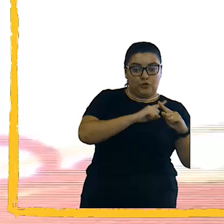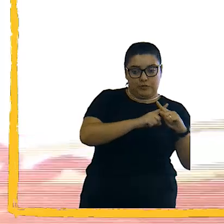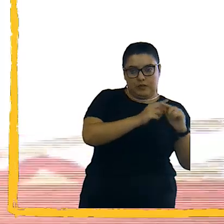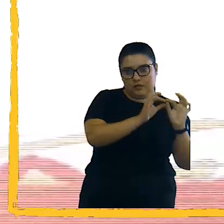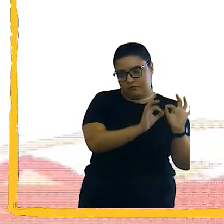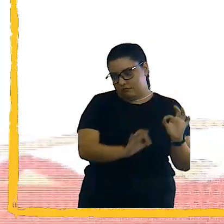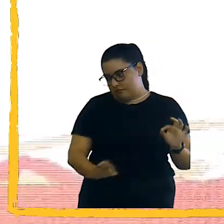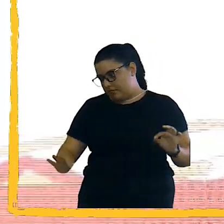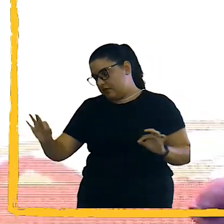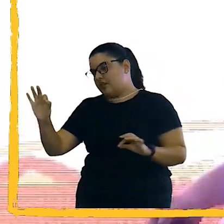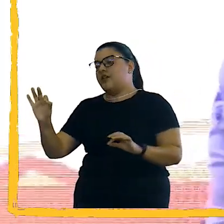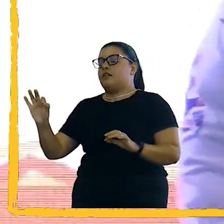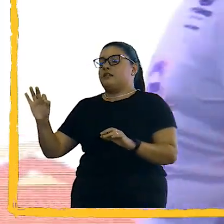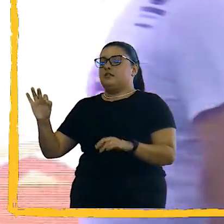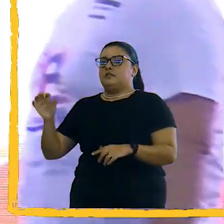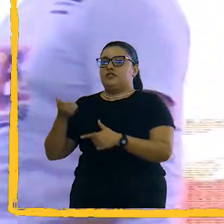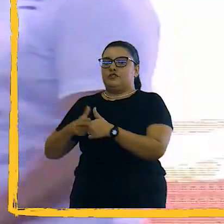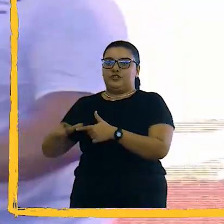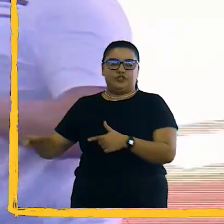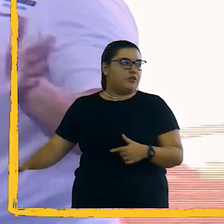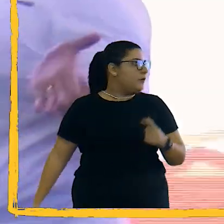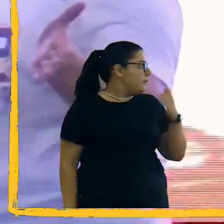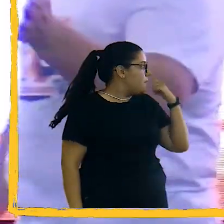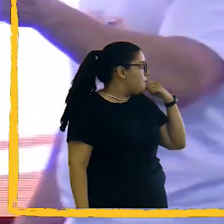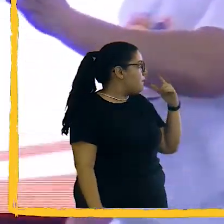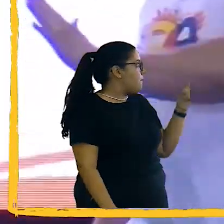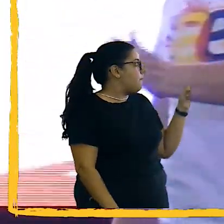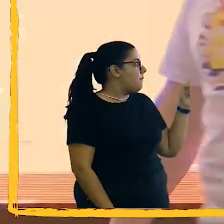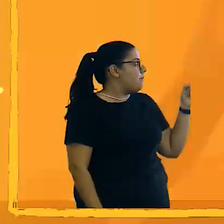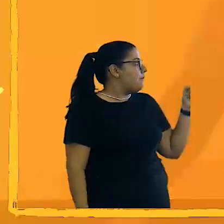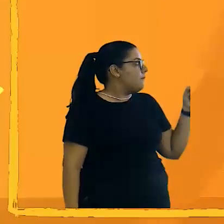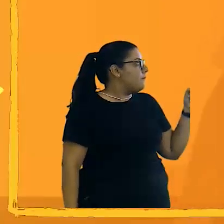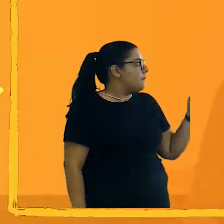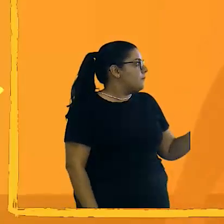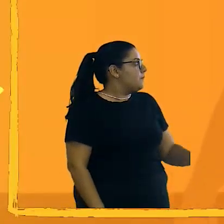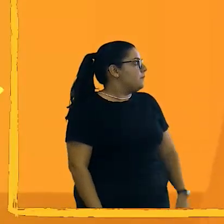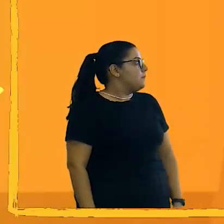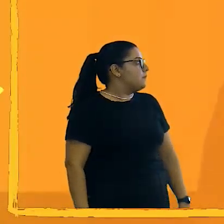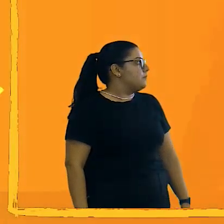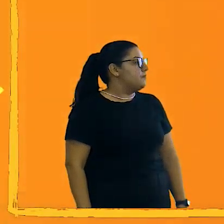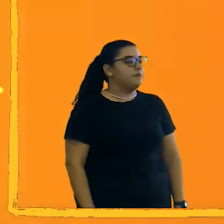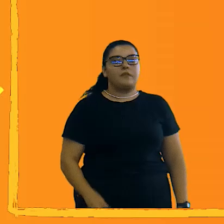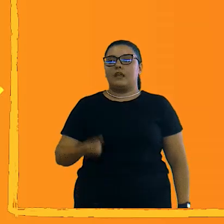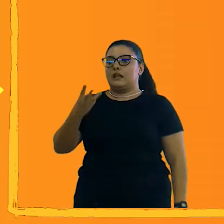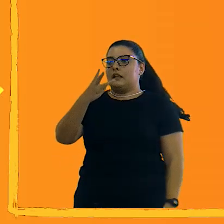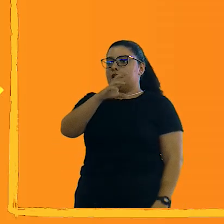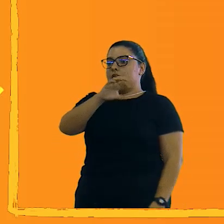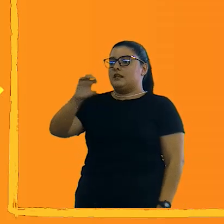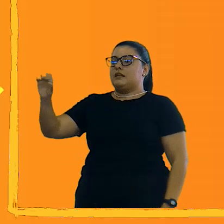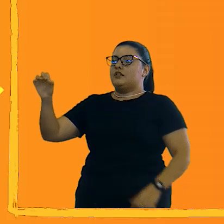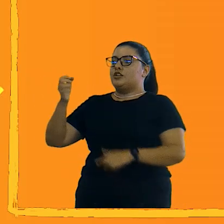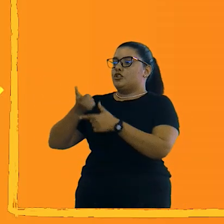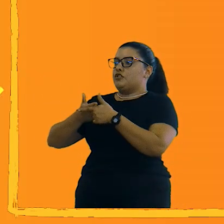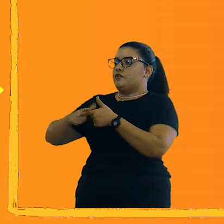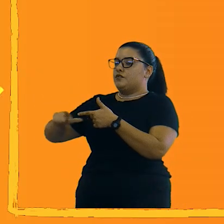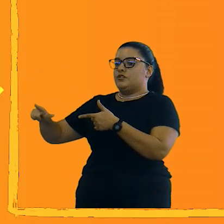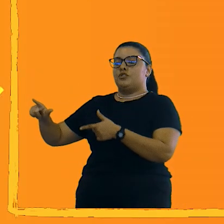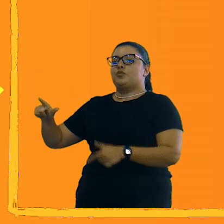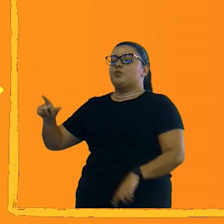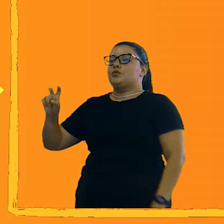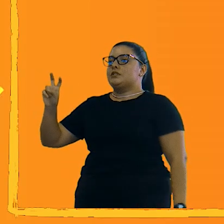vai ter ó 3 x 100 so 5 3 x 100 dá 300 dividido para 5